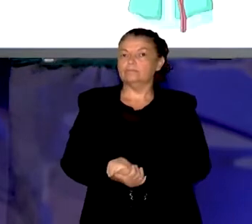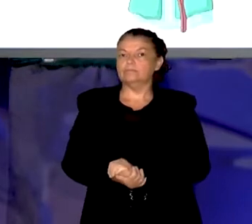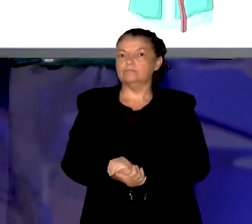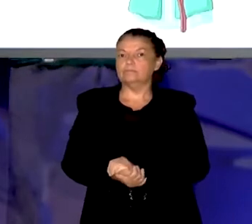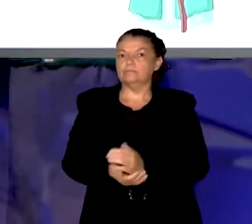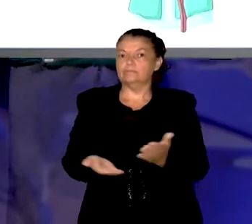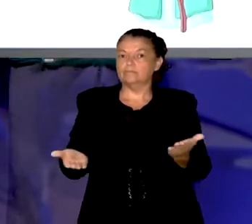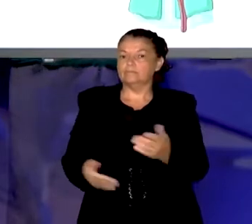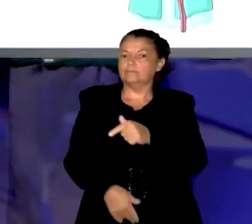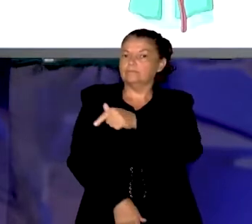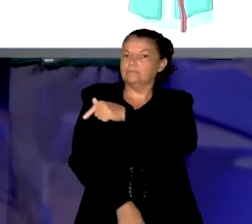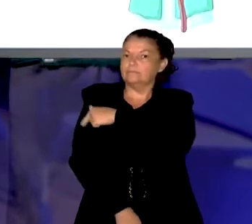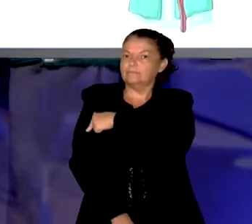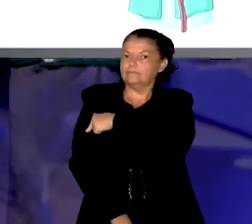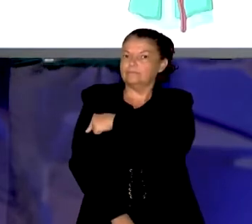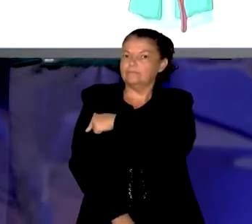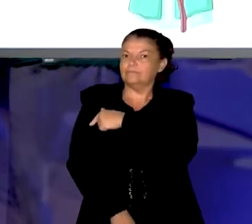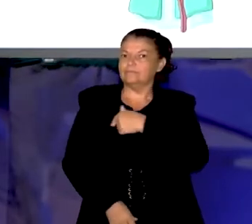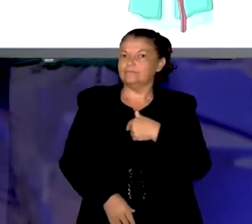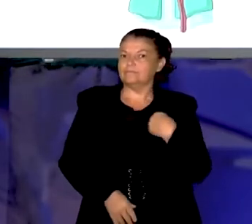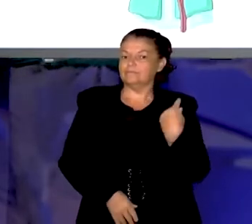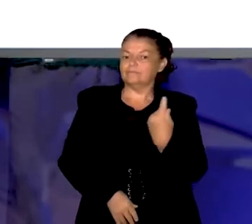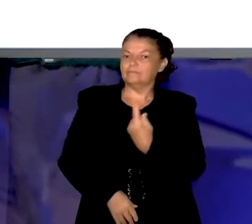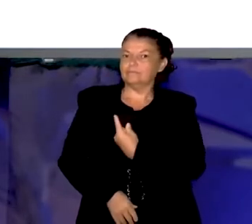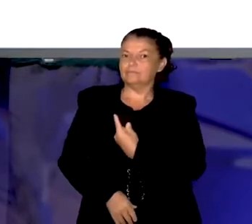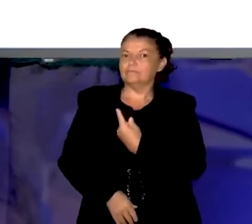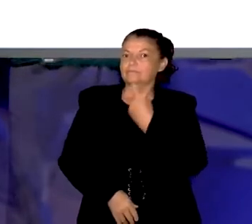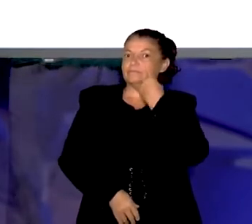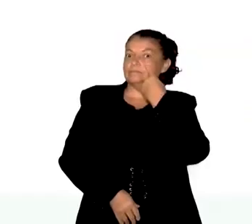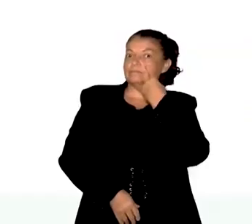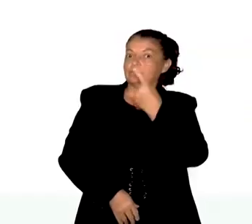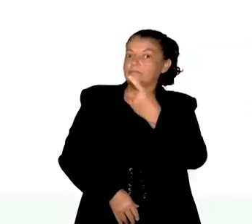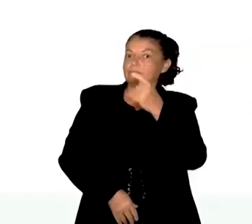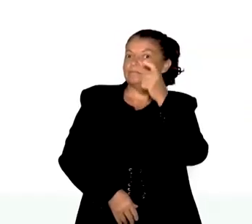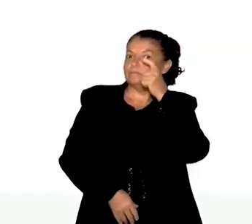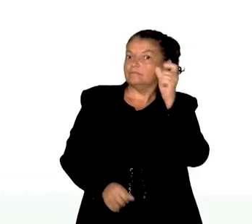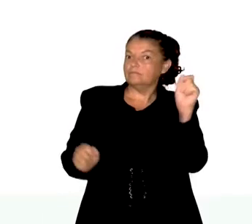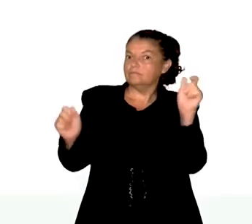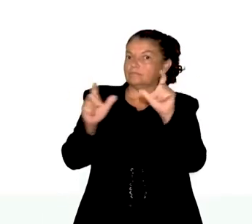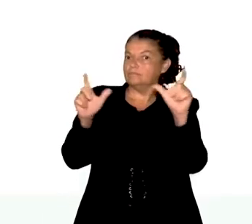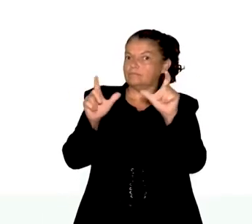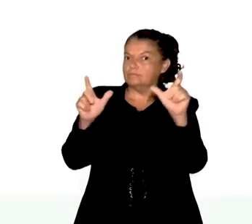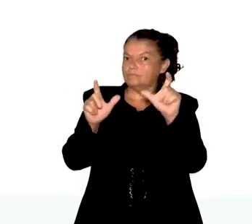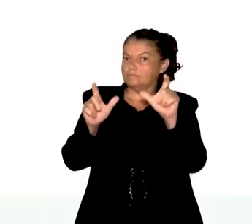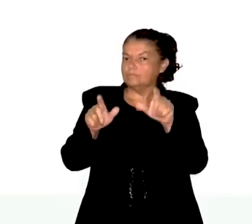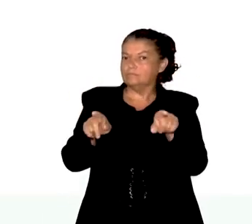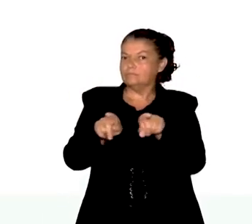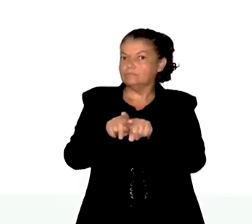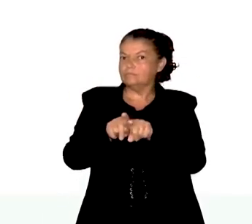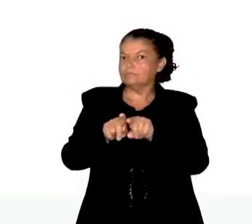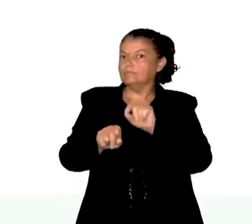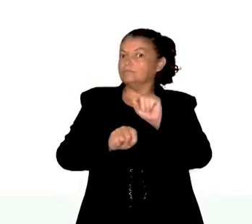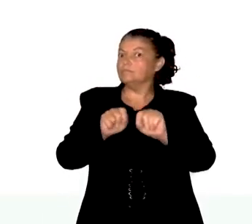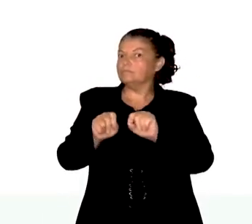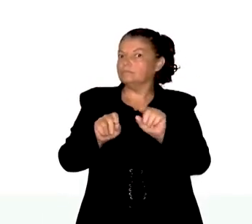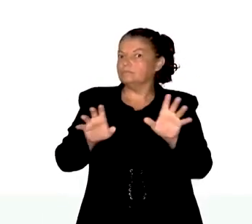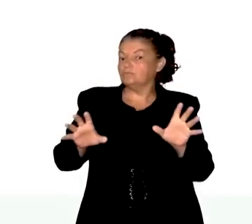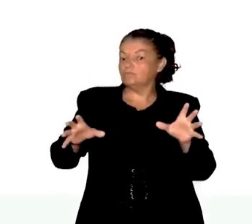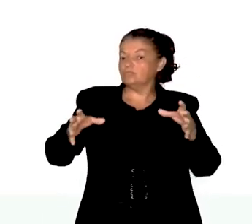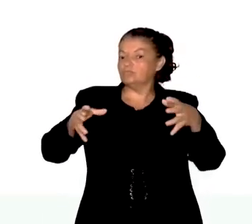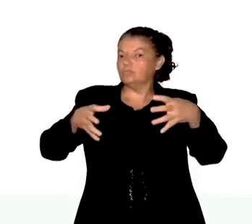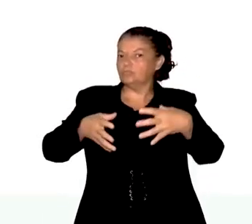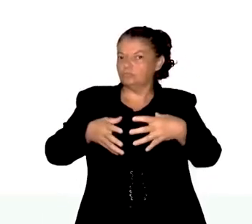para o 7º ano, nós vamos voltar o nosso olhar um pouquinho para as lideranças